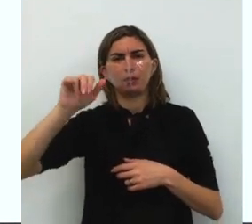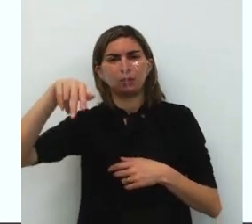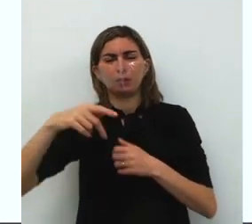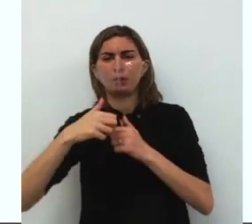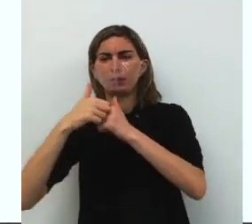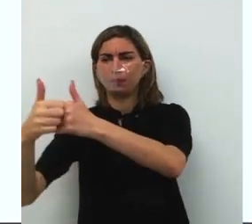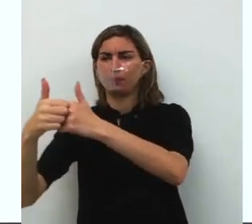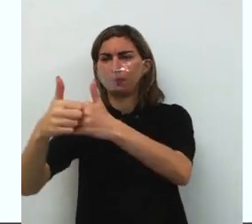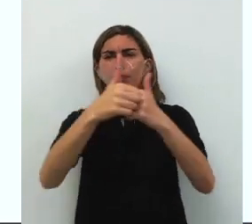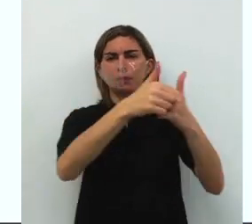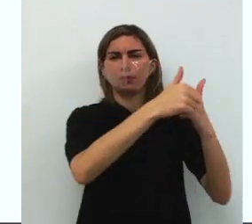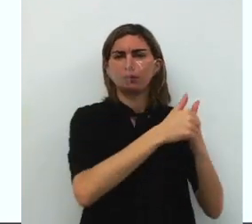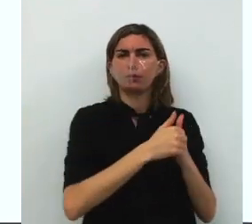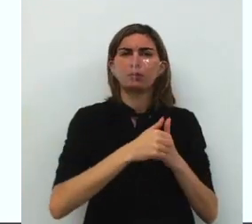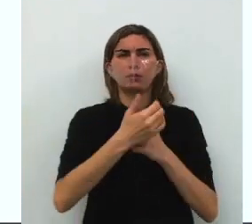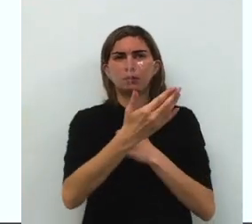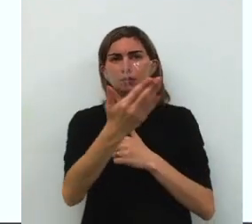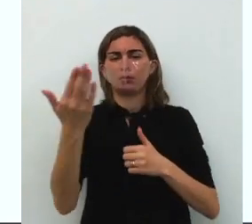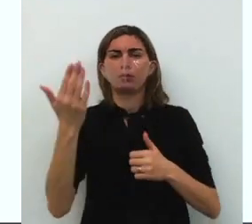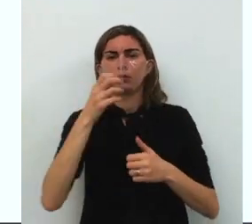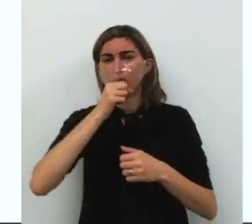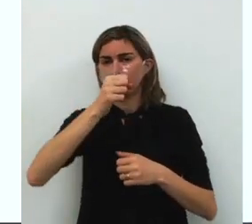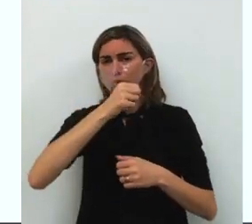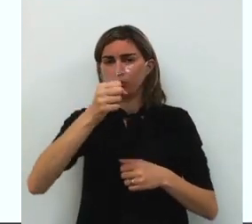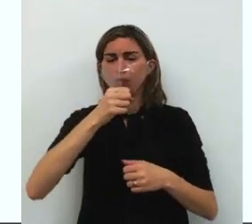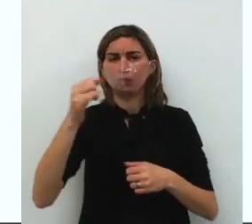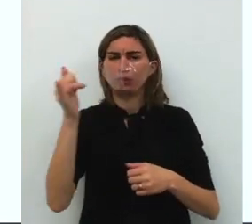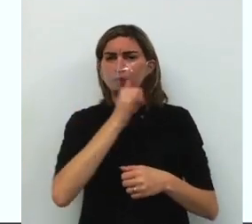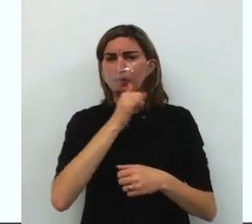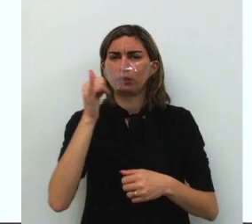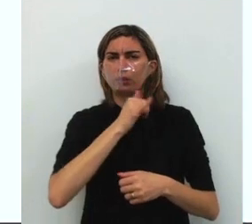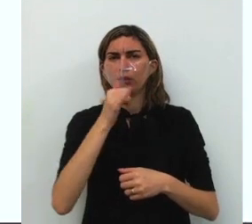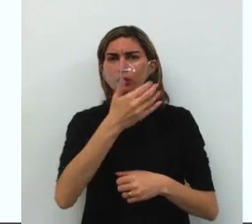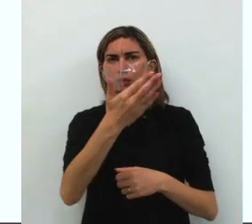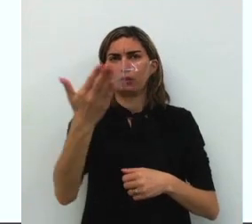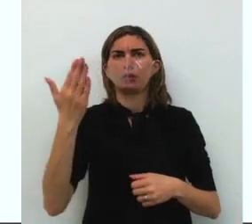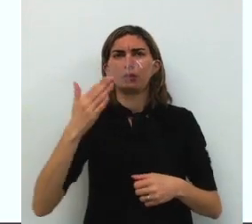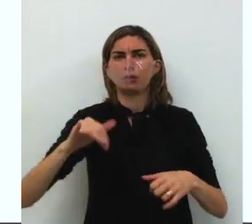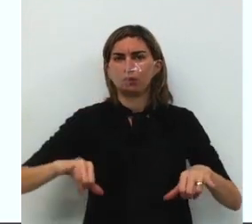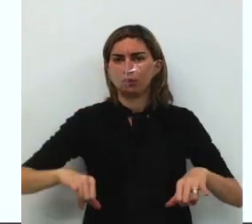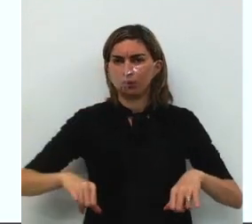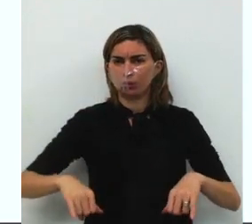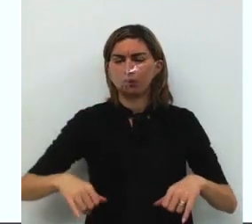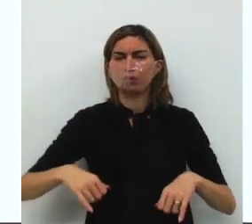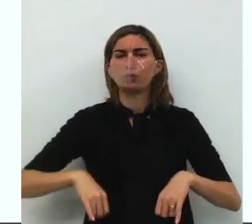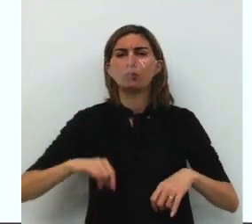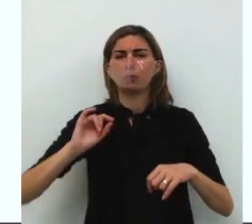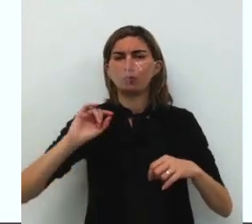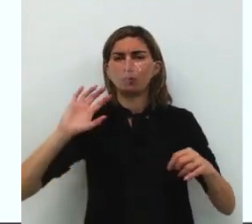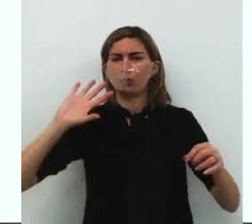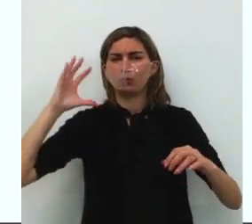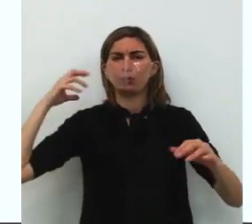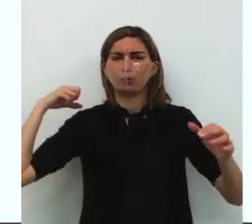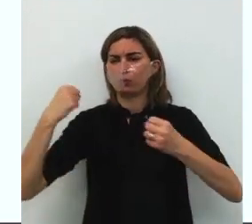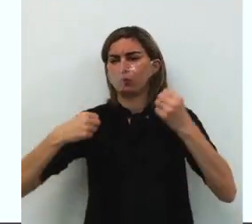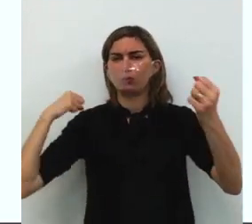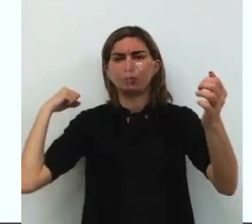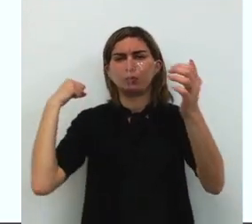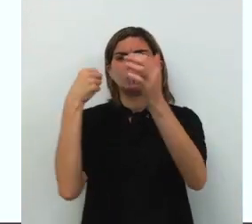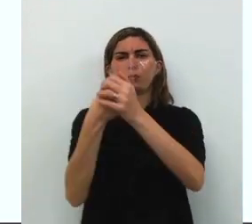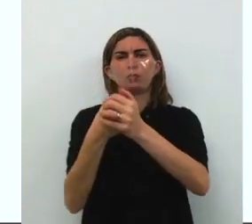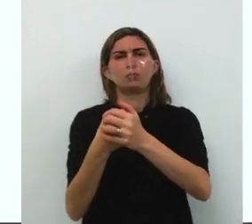o quê? Perseguida pelos paparazzi, esses jornalistas italianos, ela sofreu um acidente com